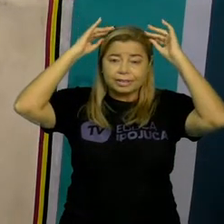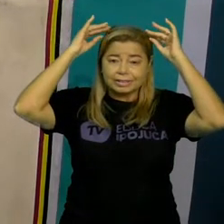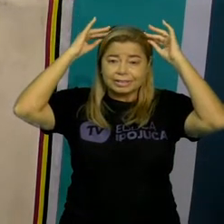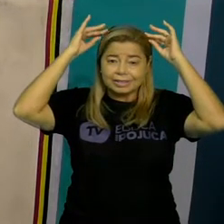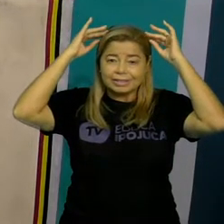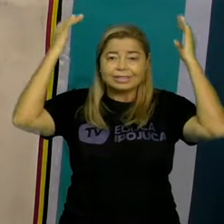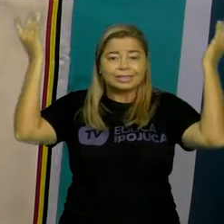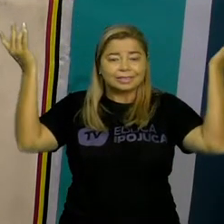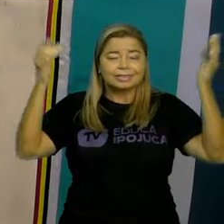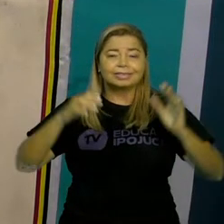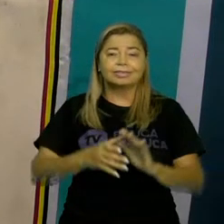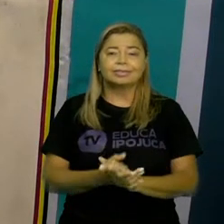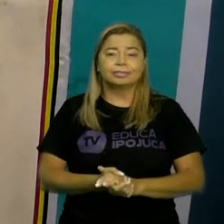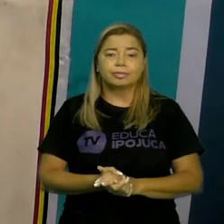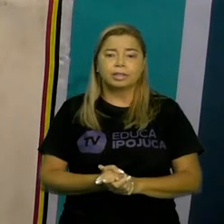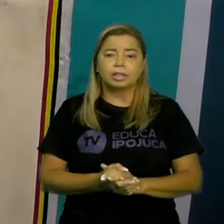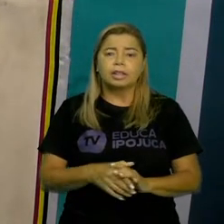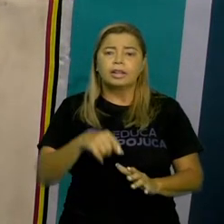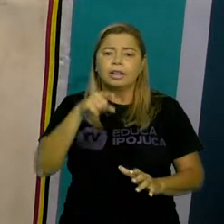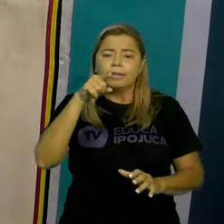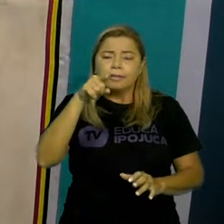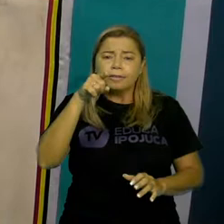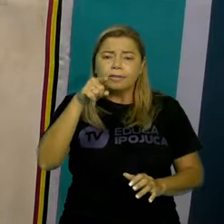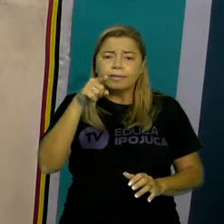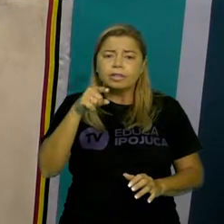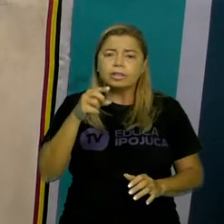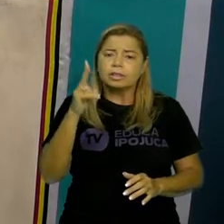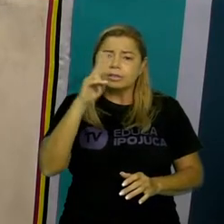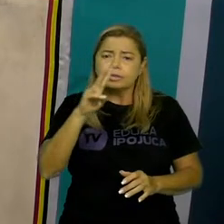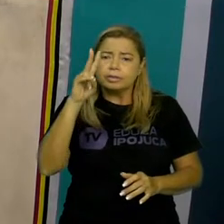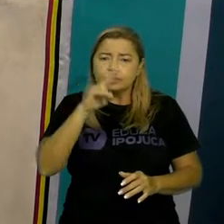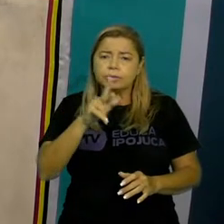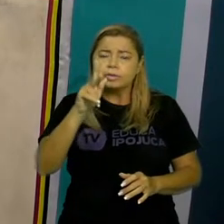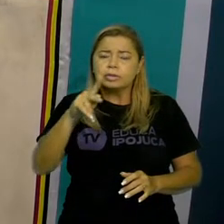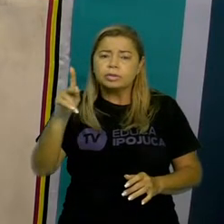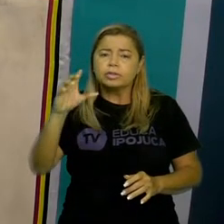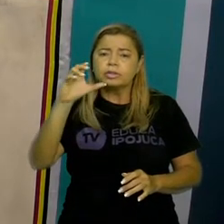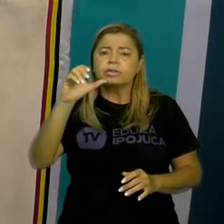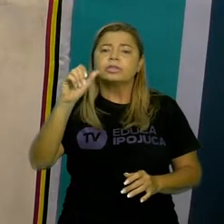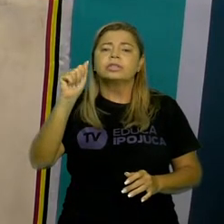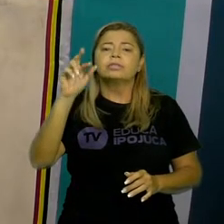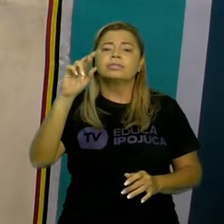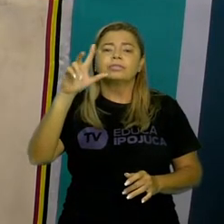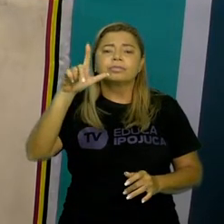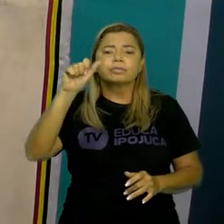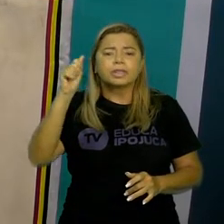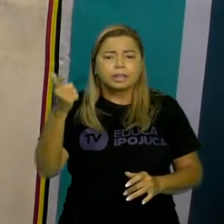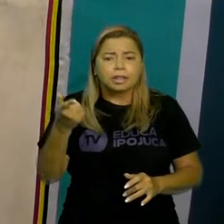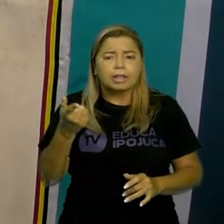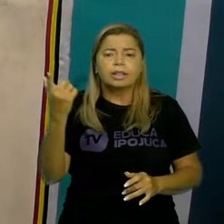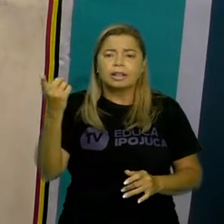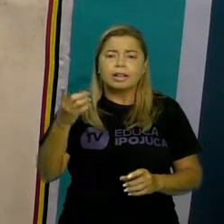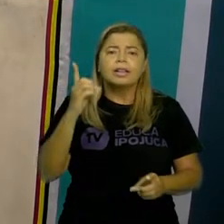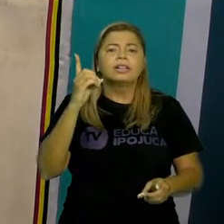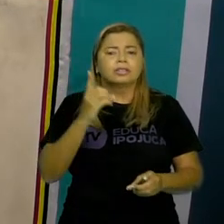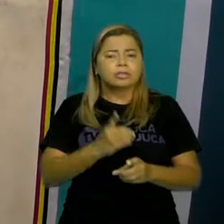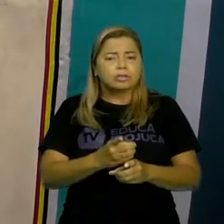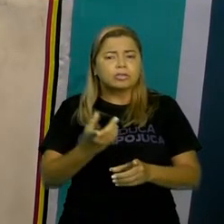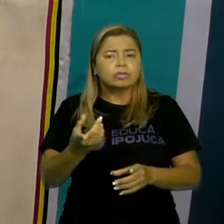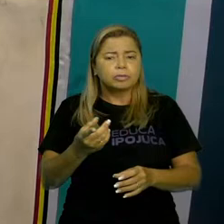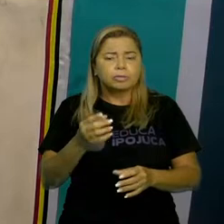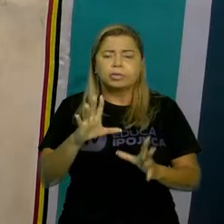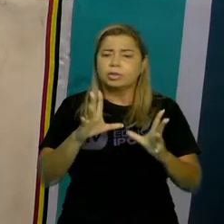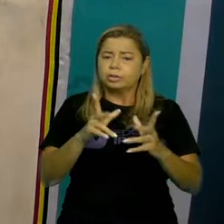que você viu que tia Carla adivinhou todos os sentidos, não foi isso? Então, para esse sentido, que é o tato, a gente